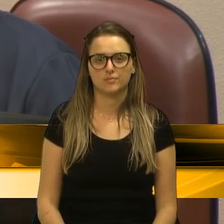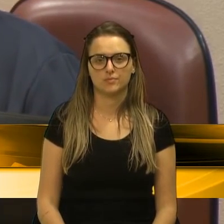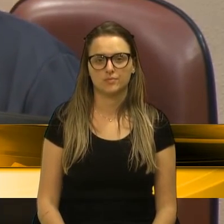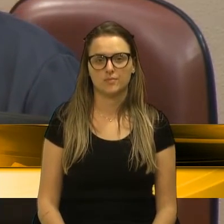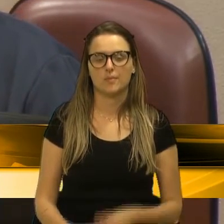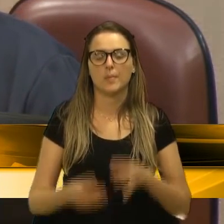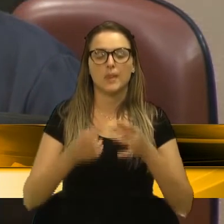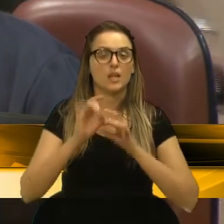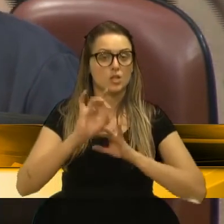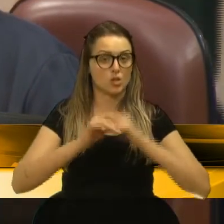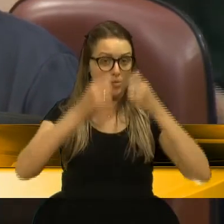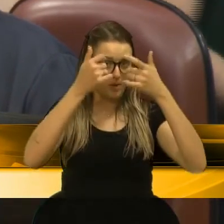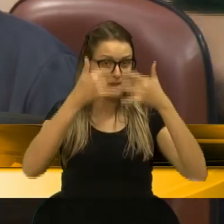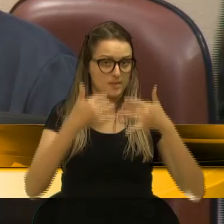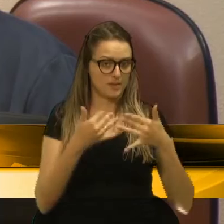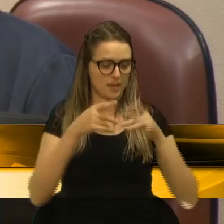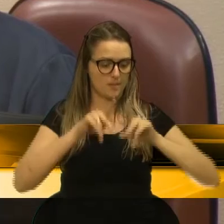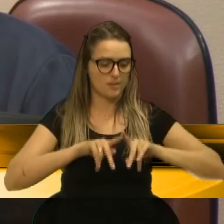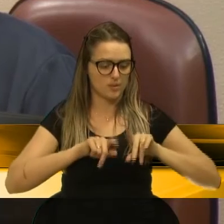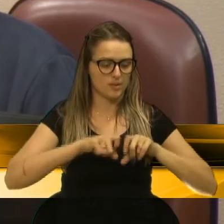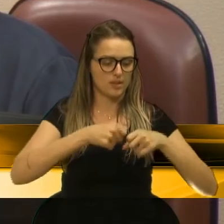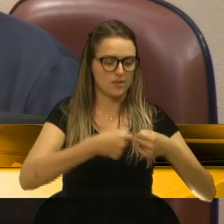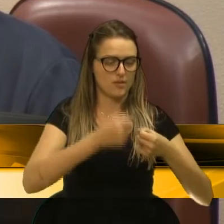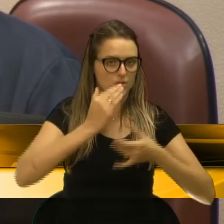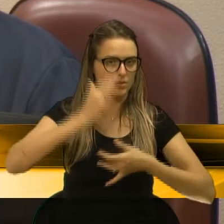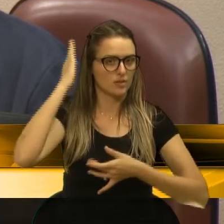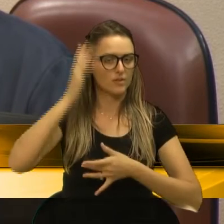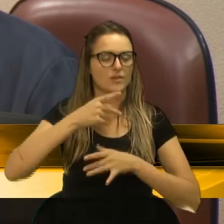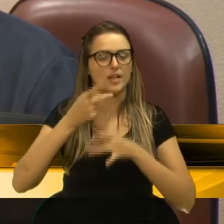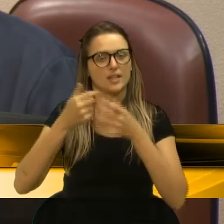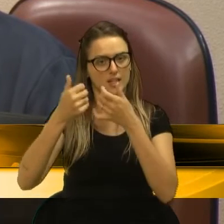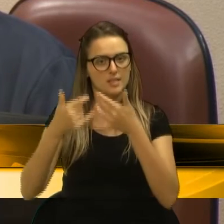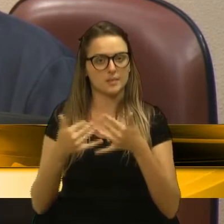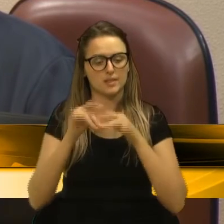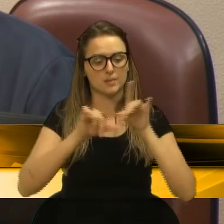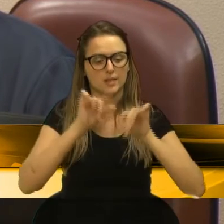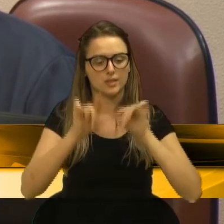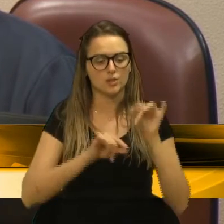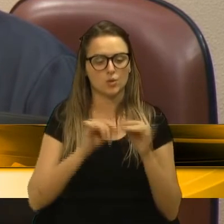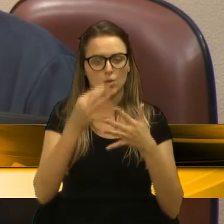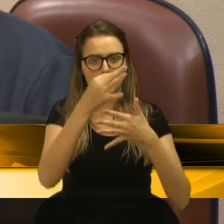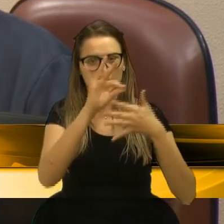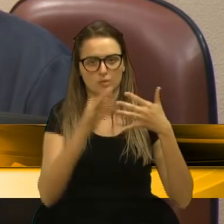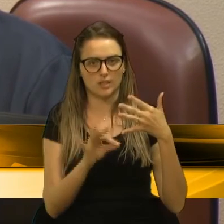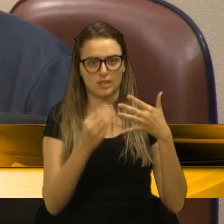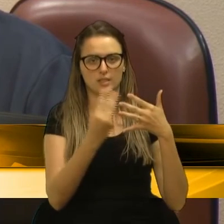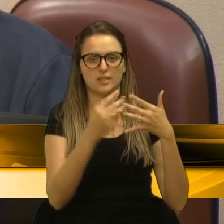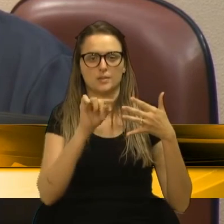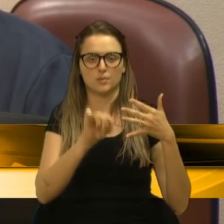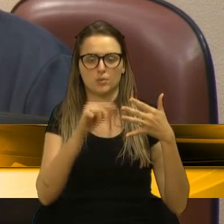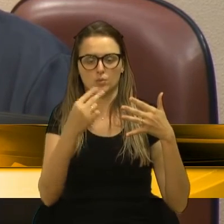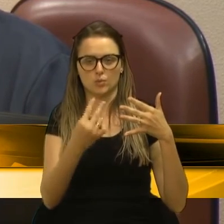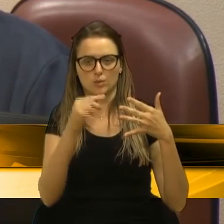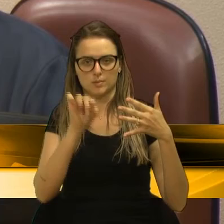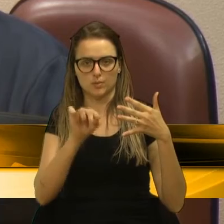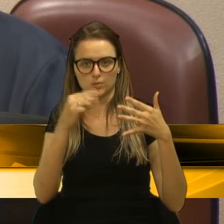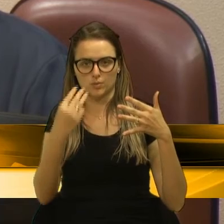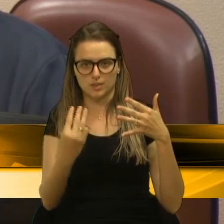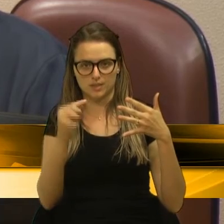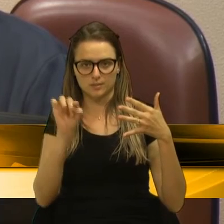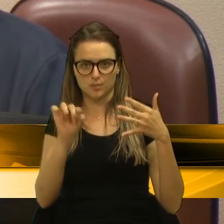O esclarecente defende as vantagens da certificação e diz que a justificativa para a escolha do critério está no item 3.2.3.1 do